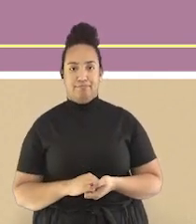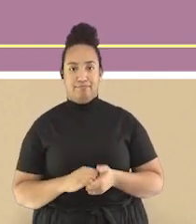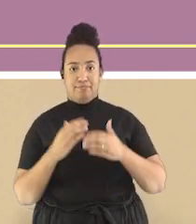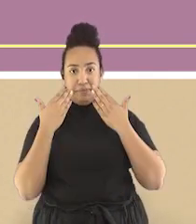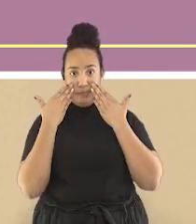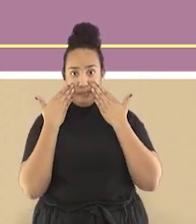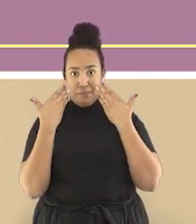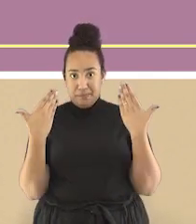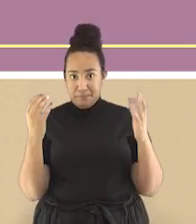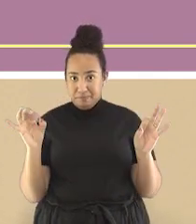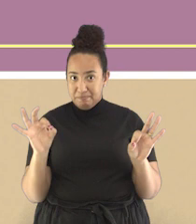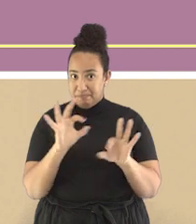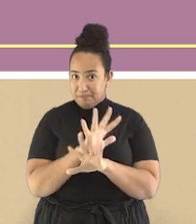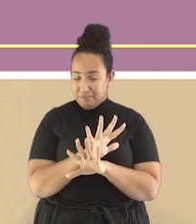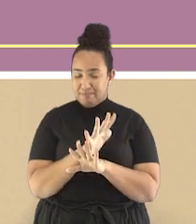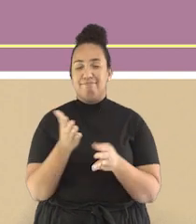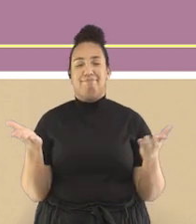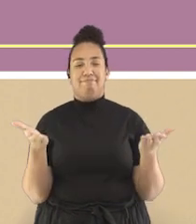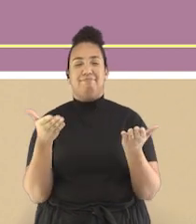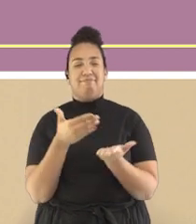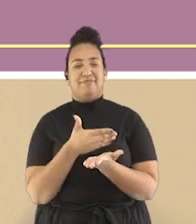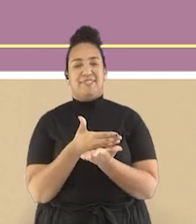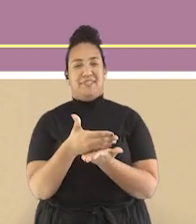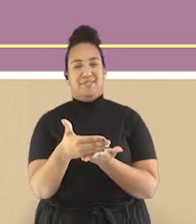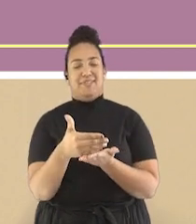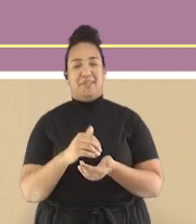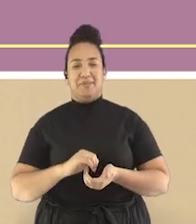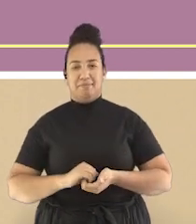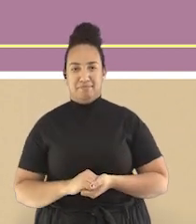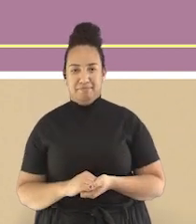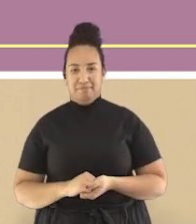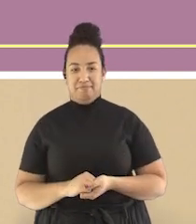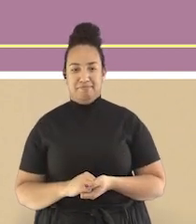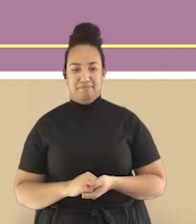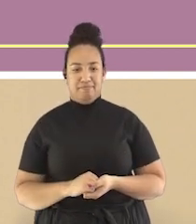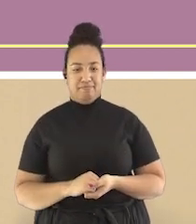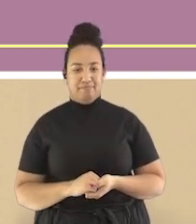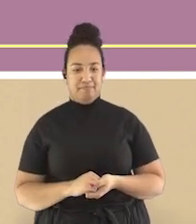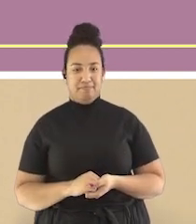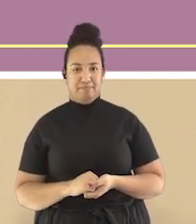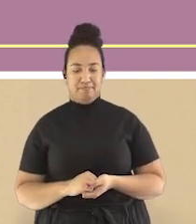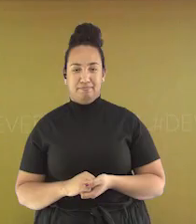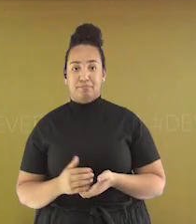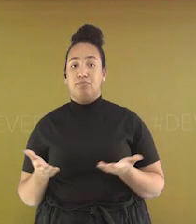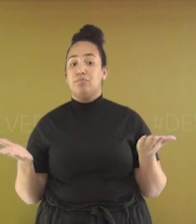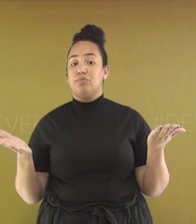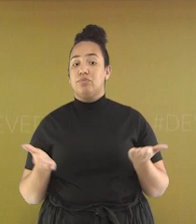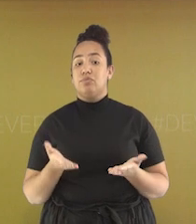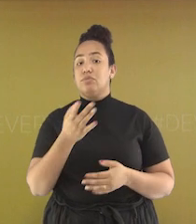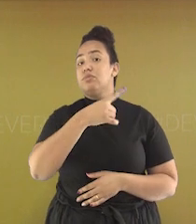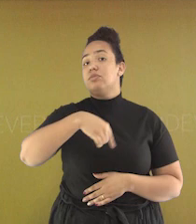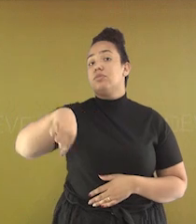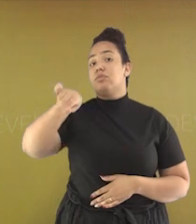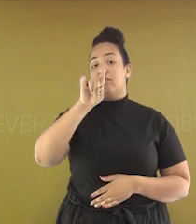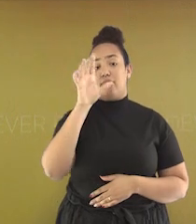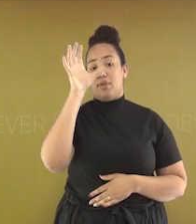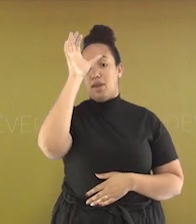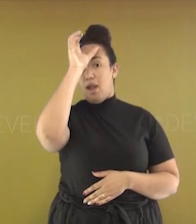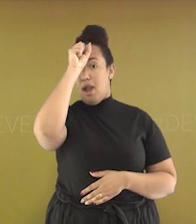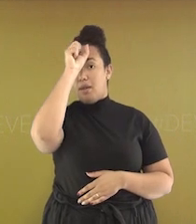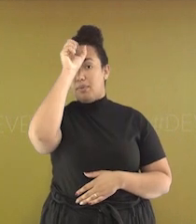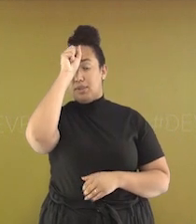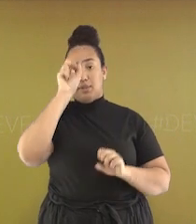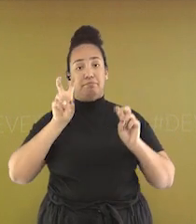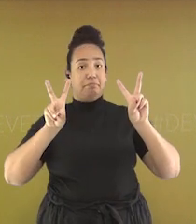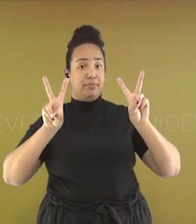telinha. Apresentações feitas, agora sim. Vamos lá então? Vem comigo! Hoje nós vamos aprender sobre